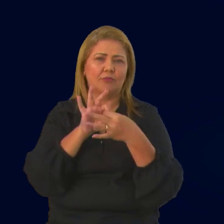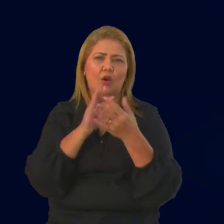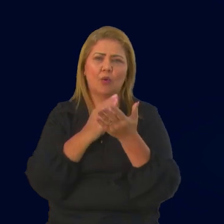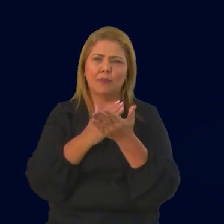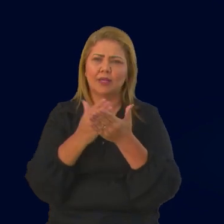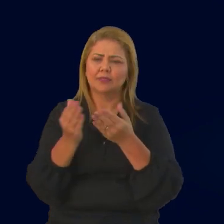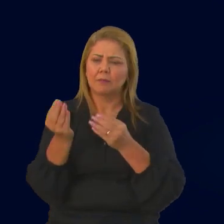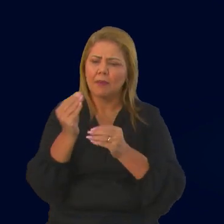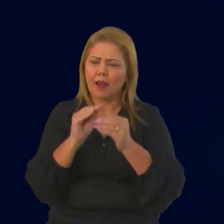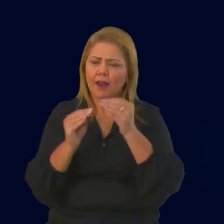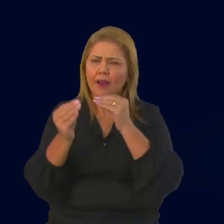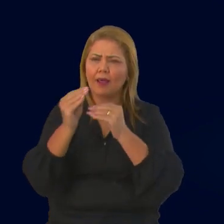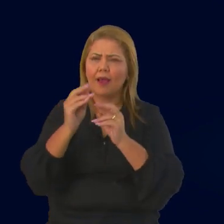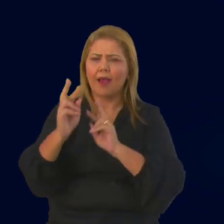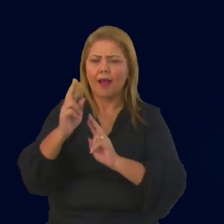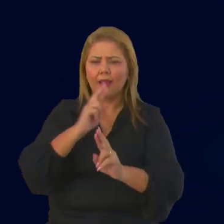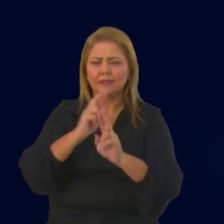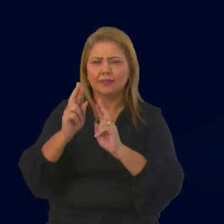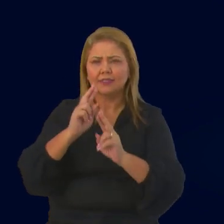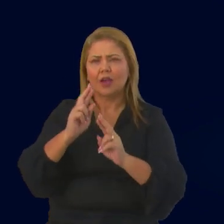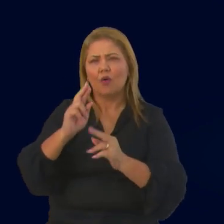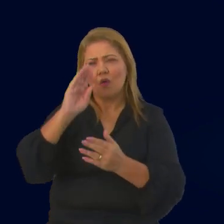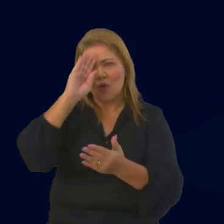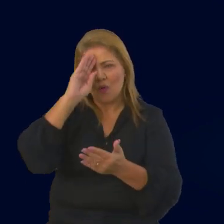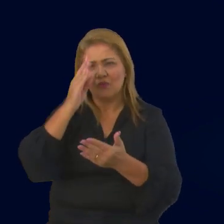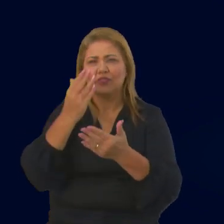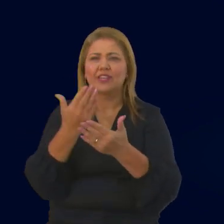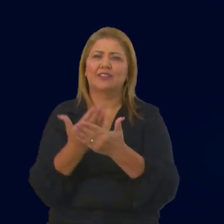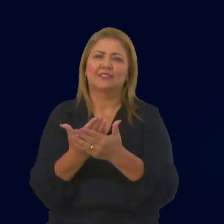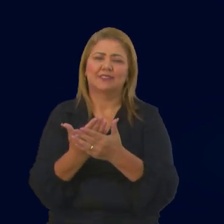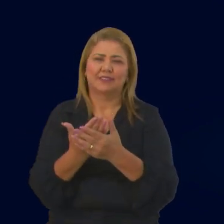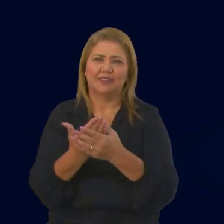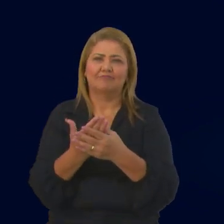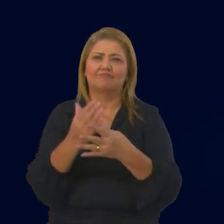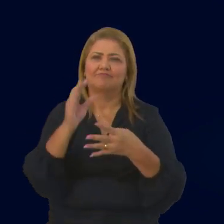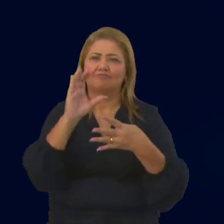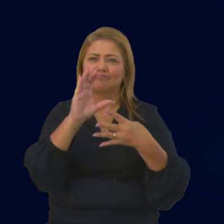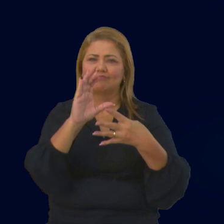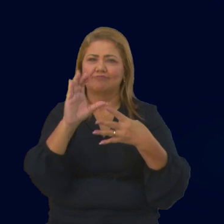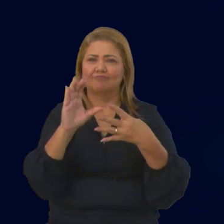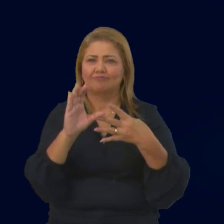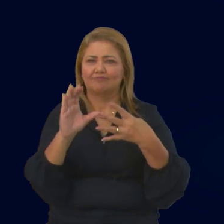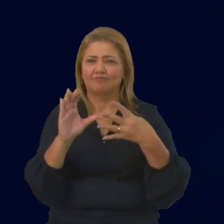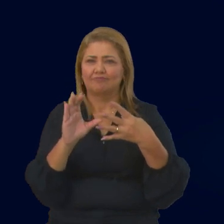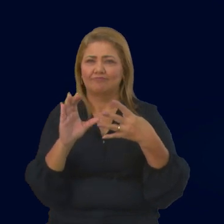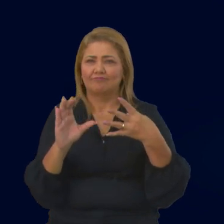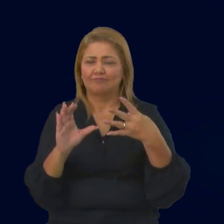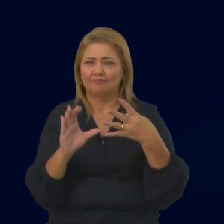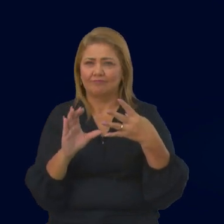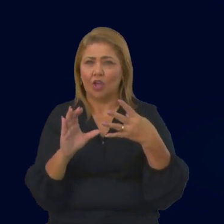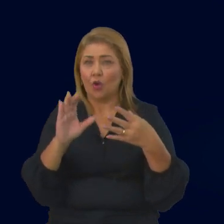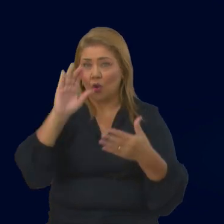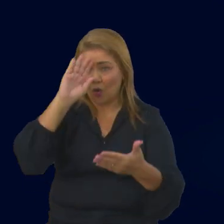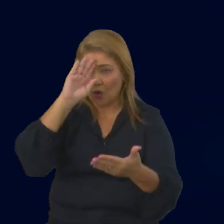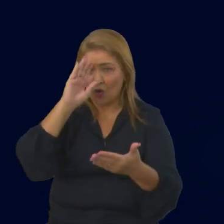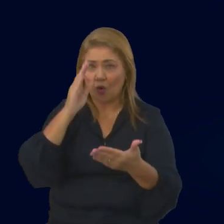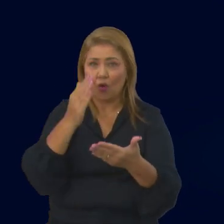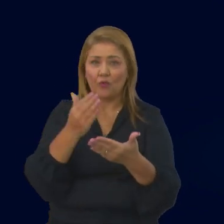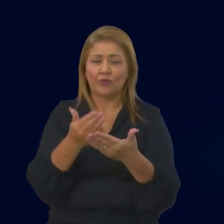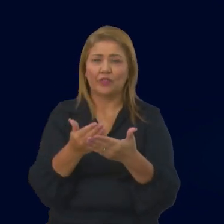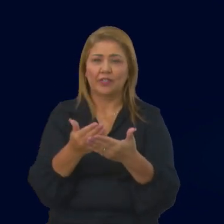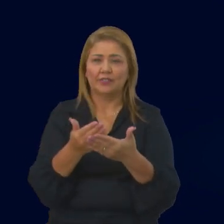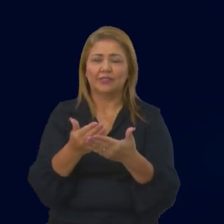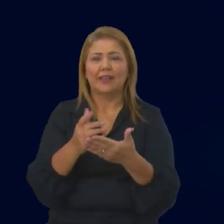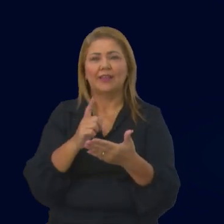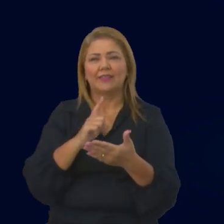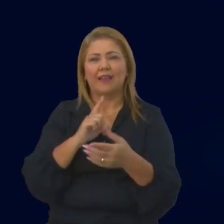construir relações de confiança. E quando existe confiança, as pessoas